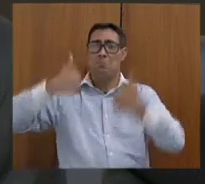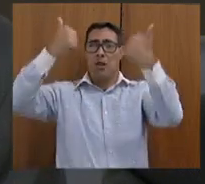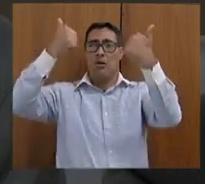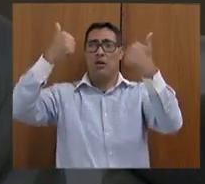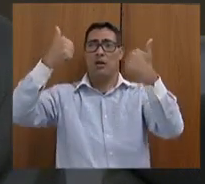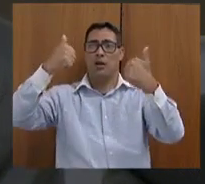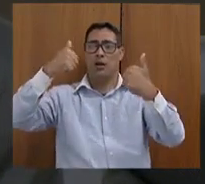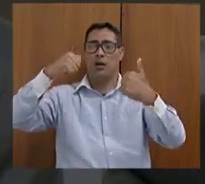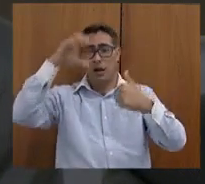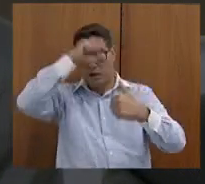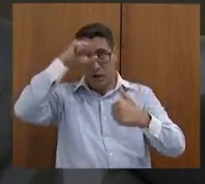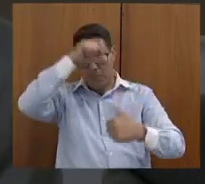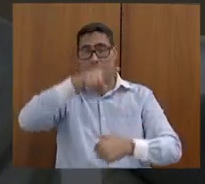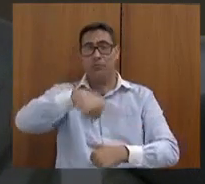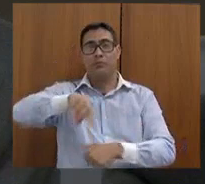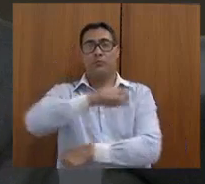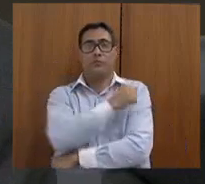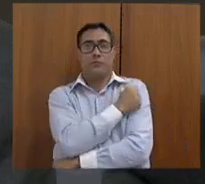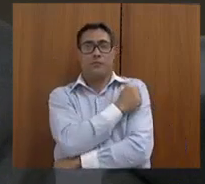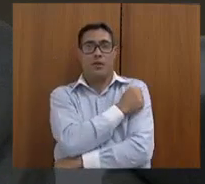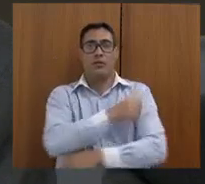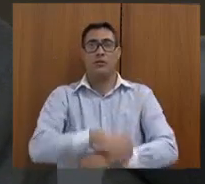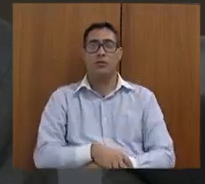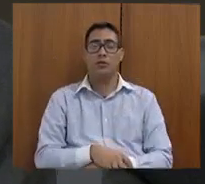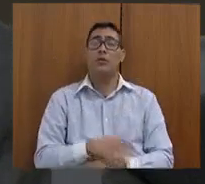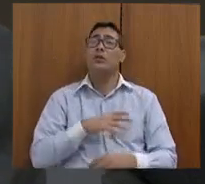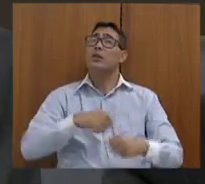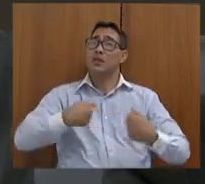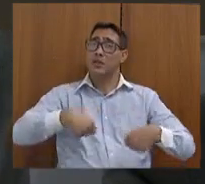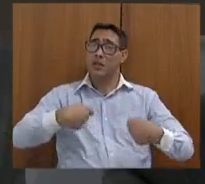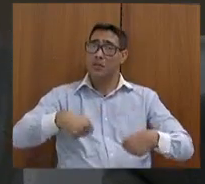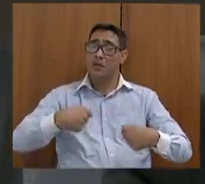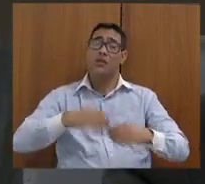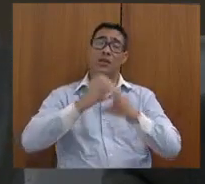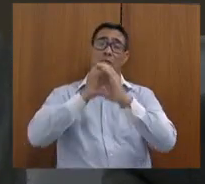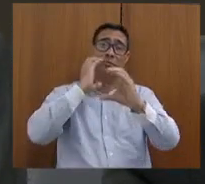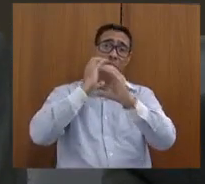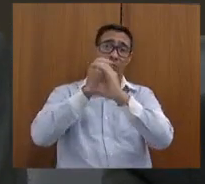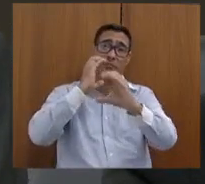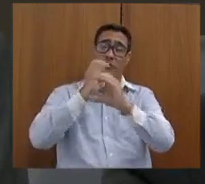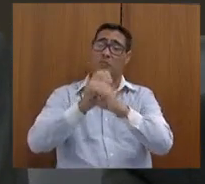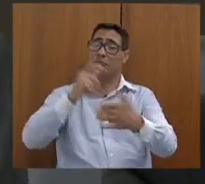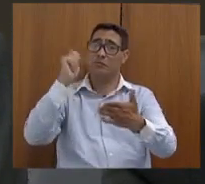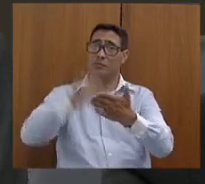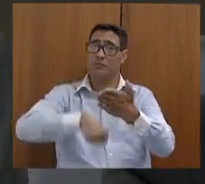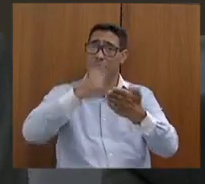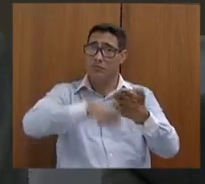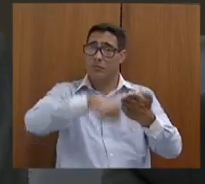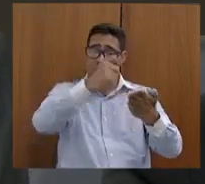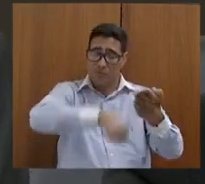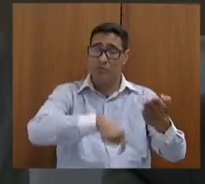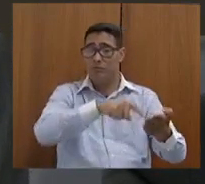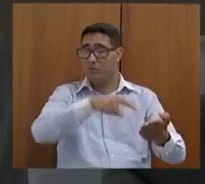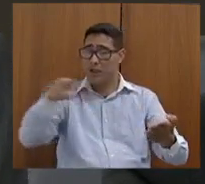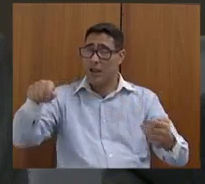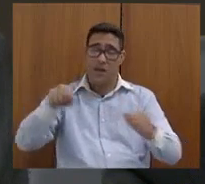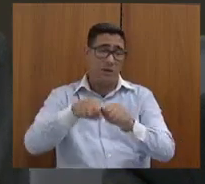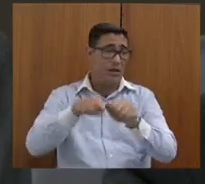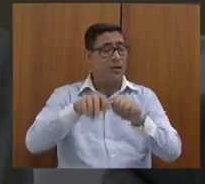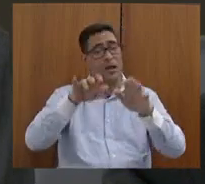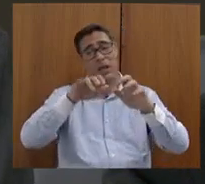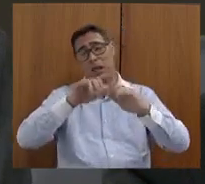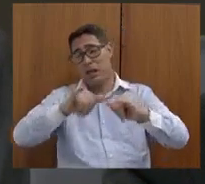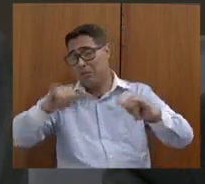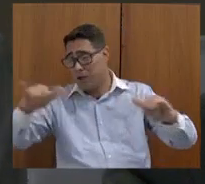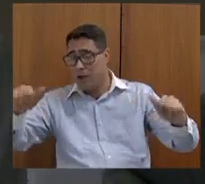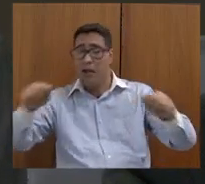aí nós precisamos desses dessa contratação de engenheiro porque não adianta fazer campanha fazer festa